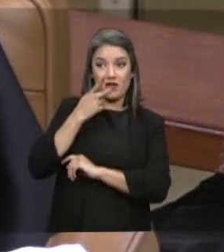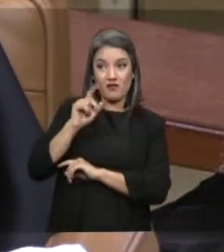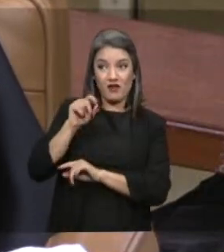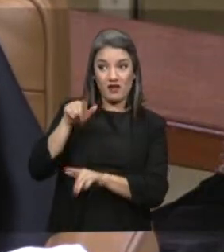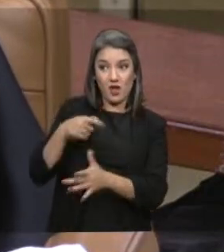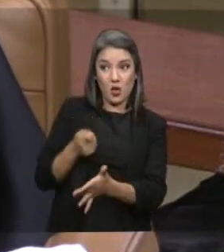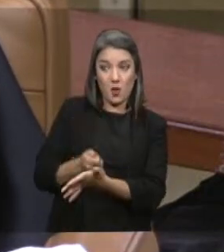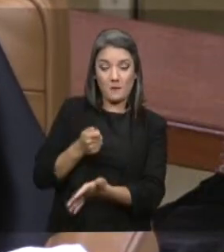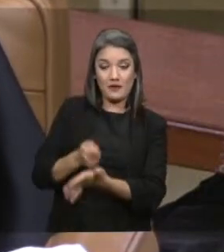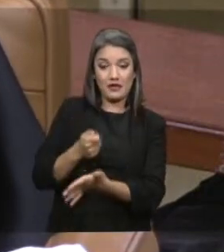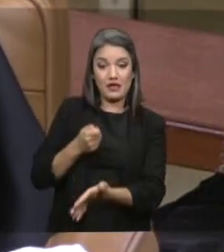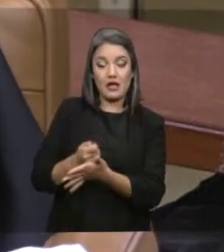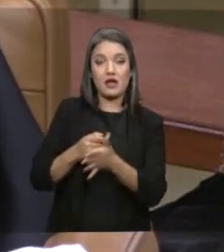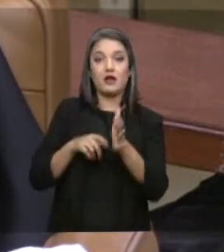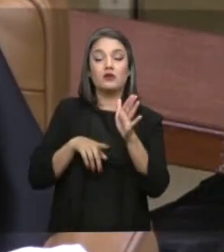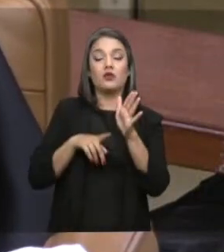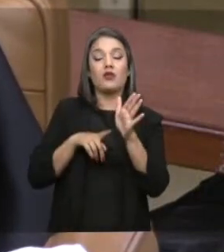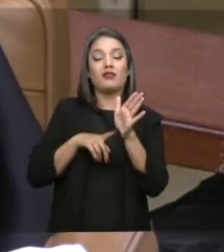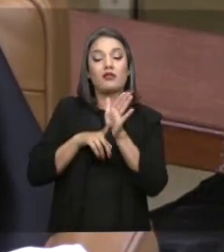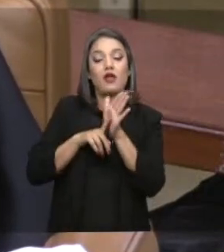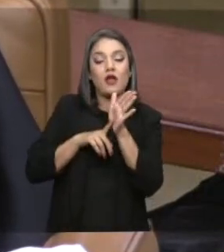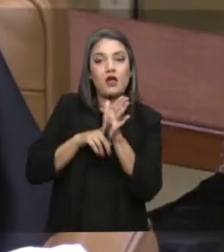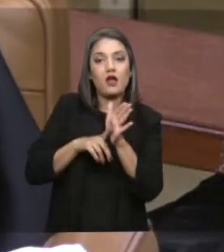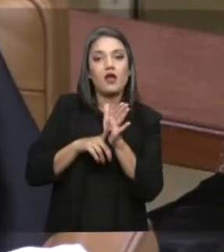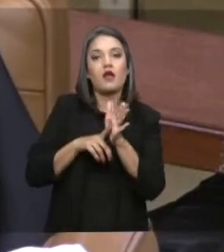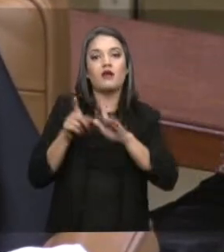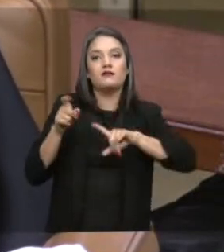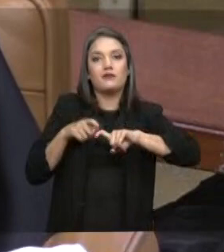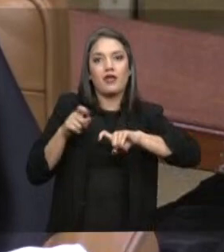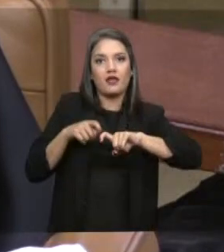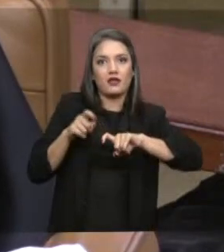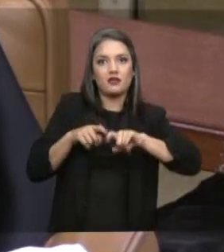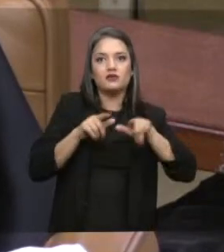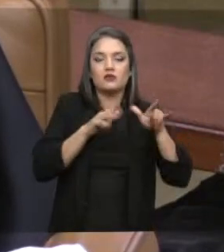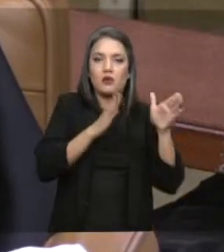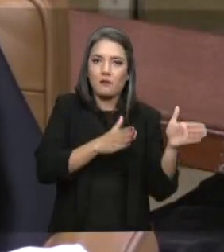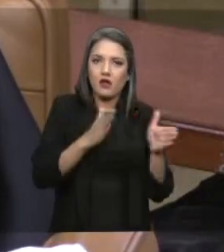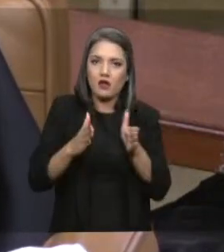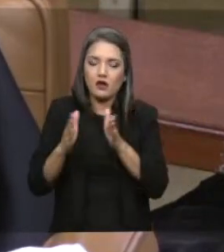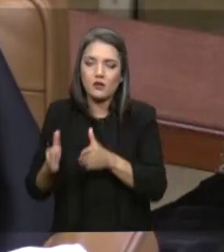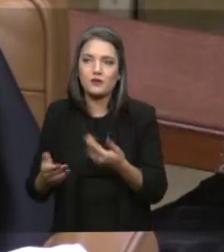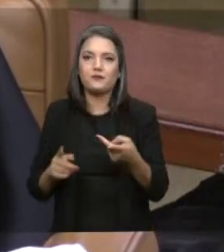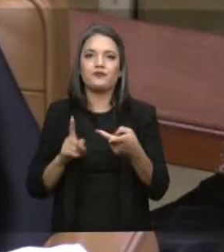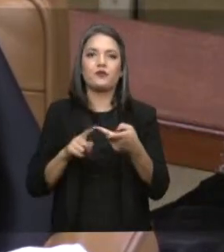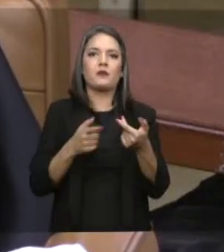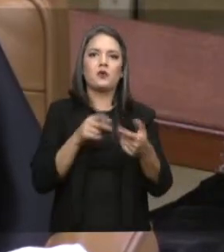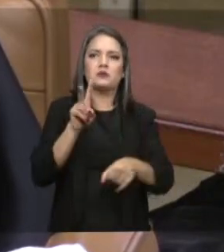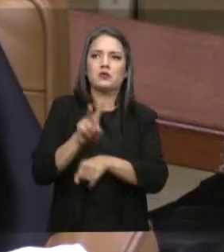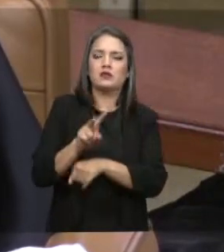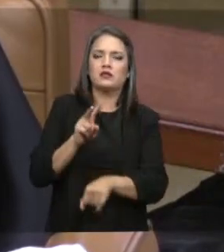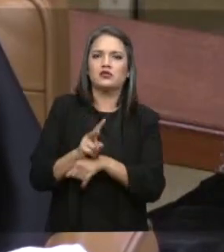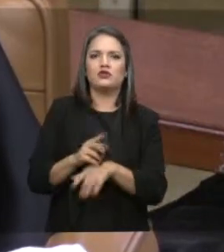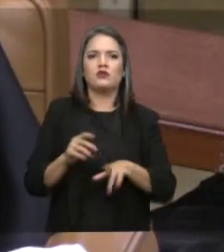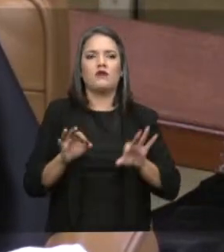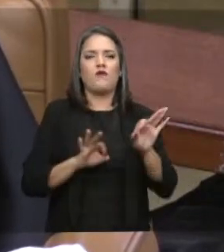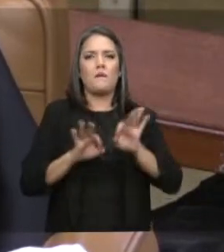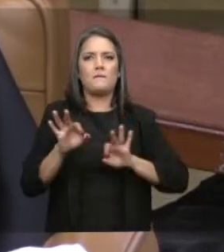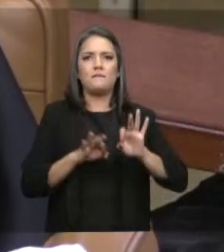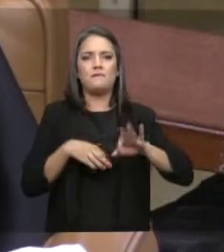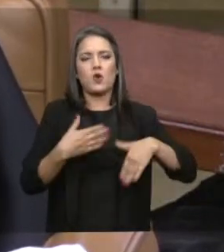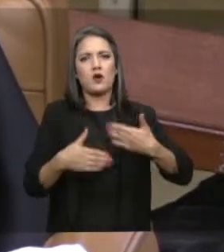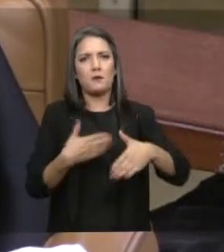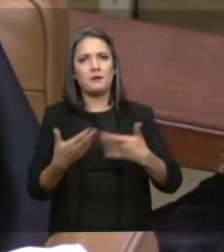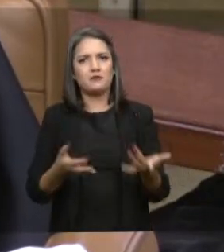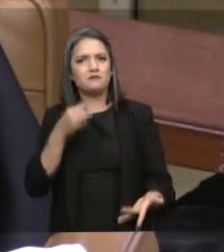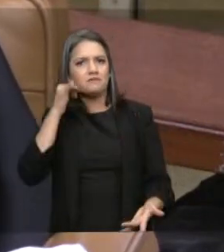obrigatoriedade de exames de saúde Providência e medidas protetivas programas permanentes e prevenção